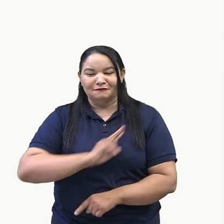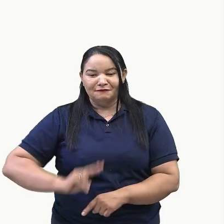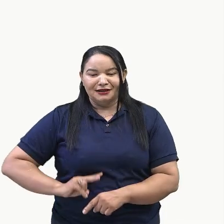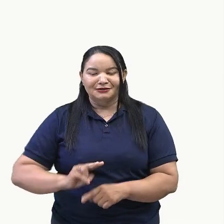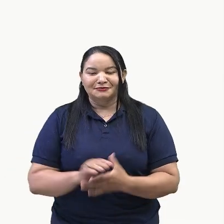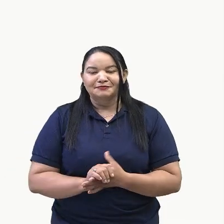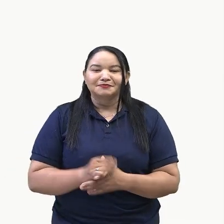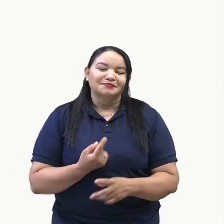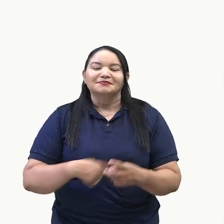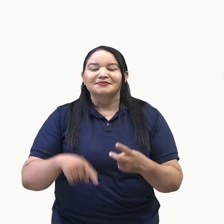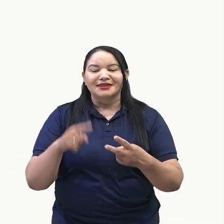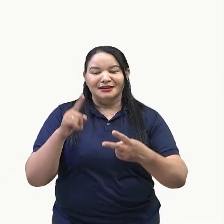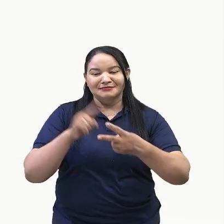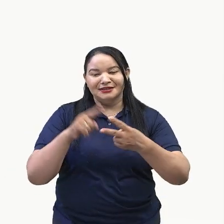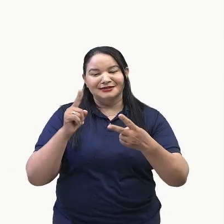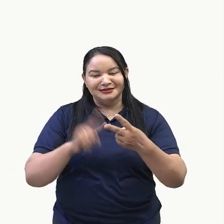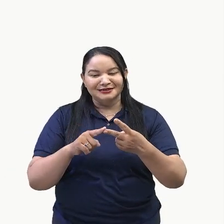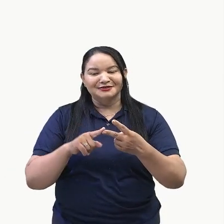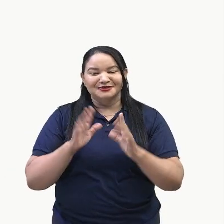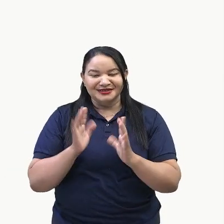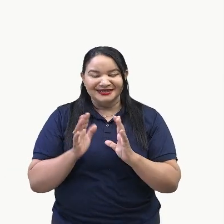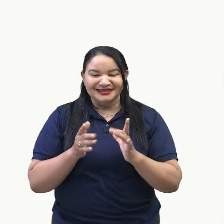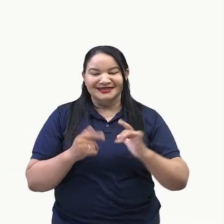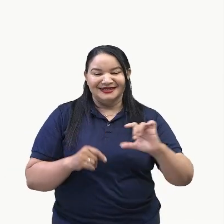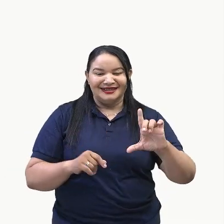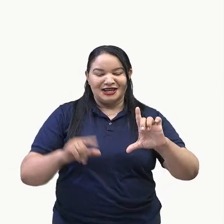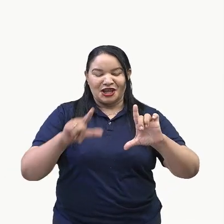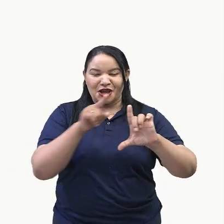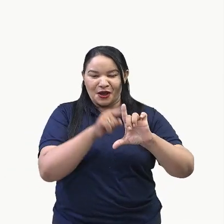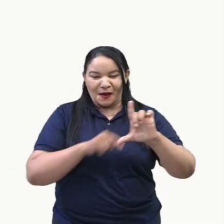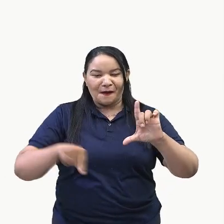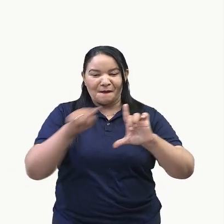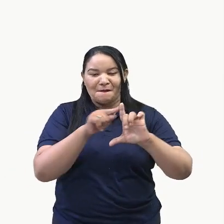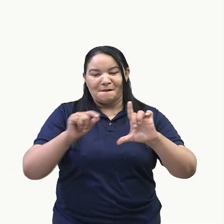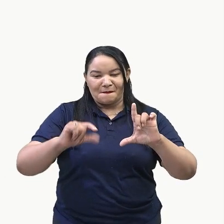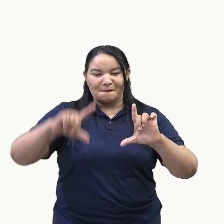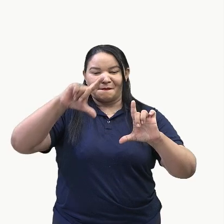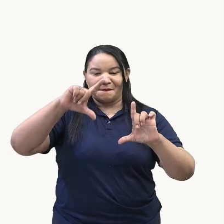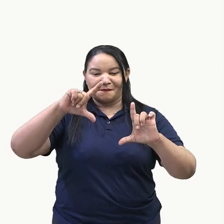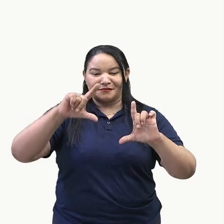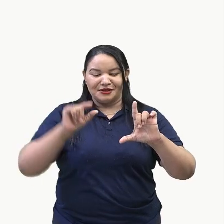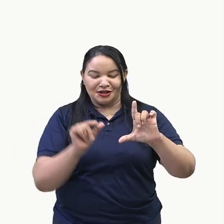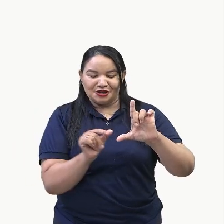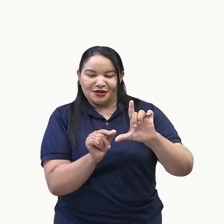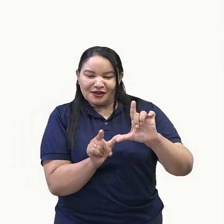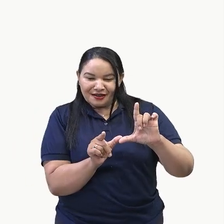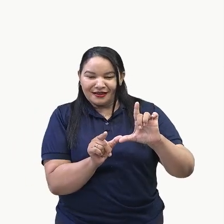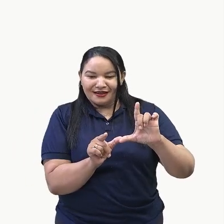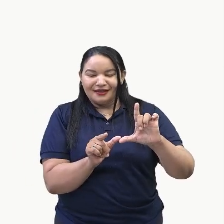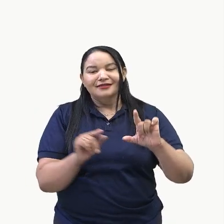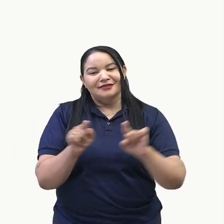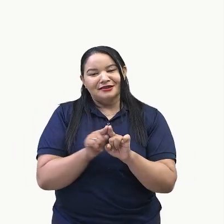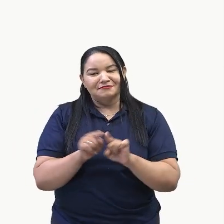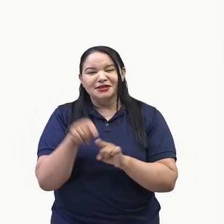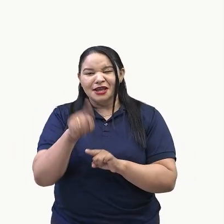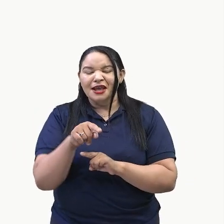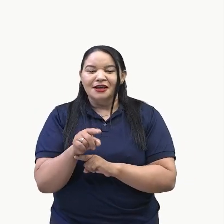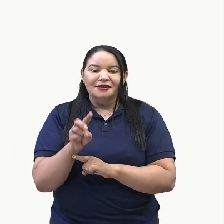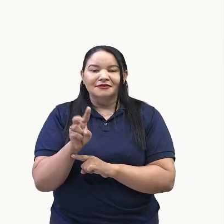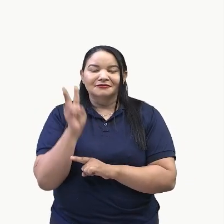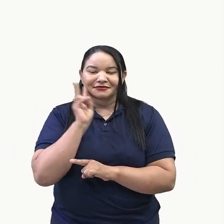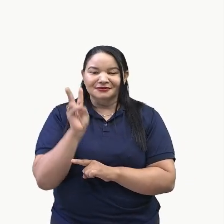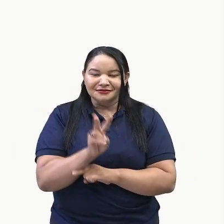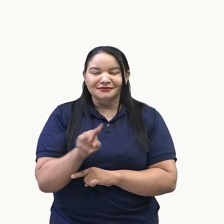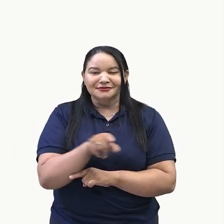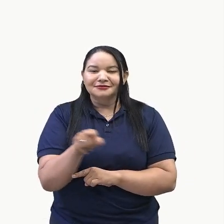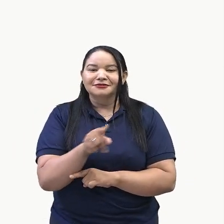como time do coração aqui dos professores do Centro de Mídias. Consegue perceber que como o gráfico de pixel ele é bem visual e dá